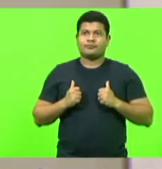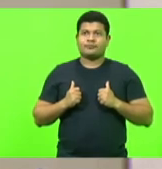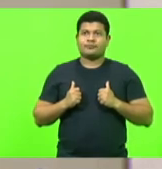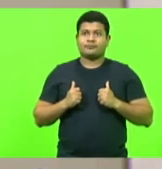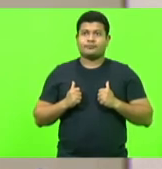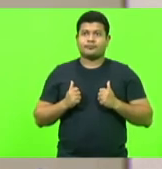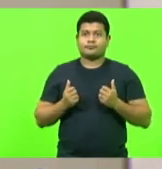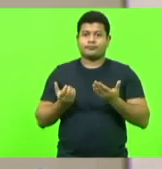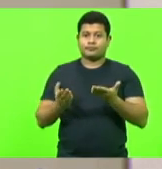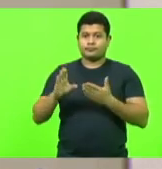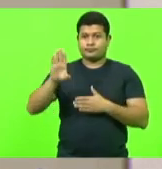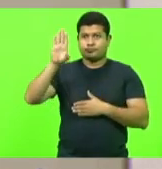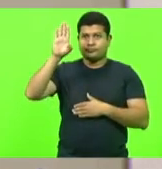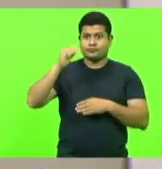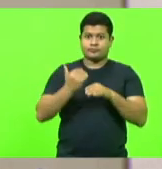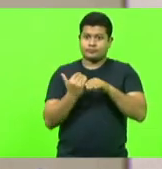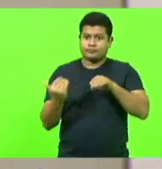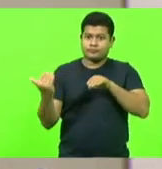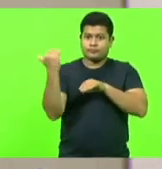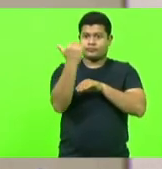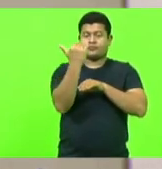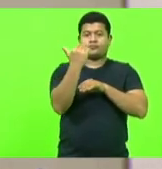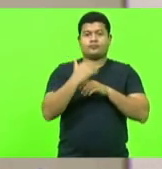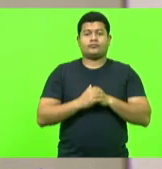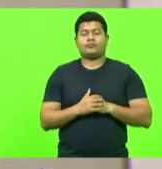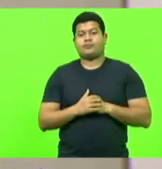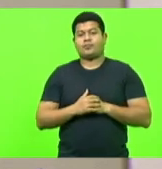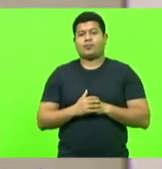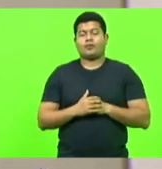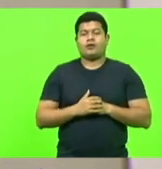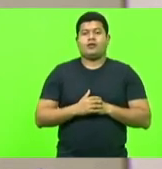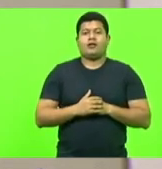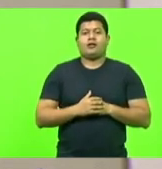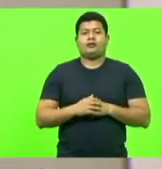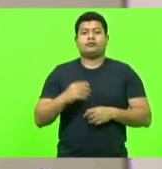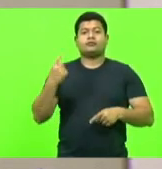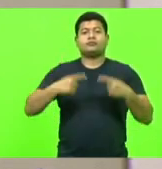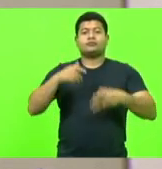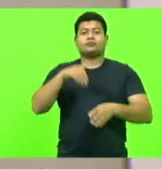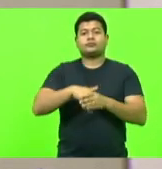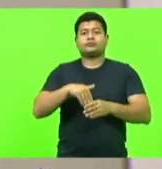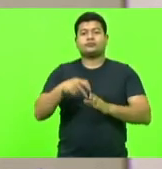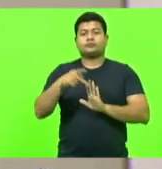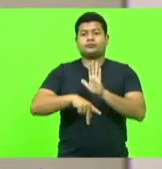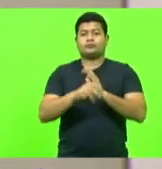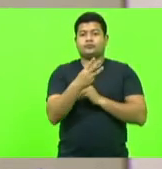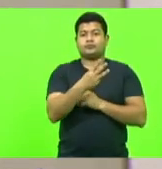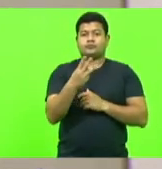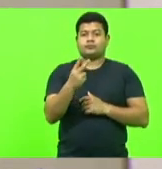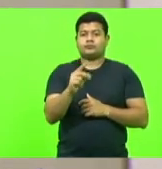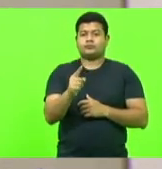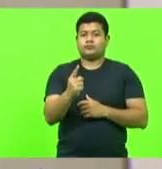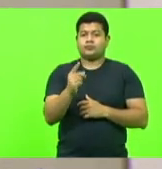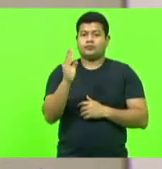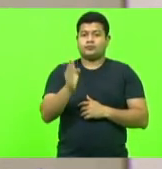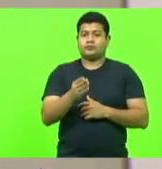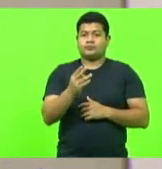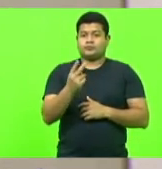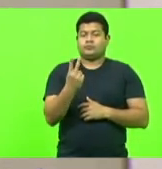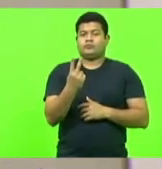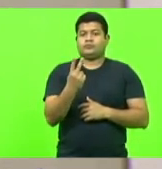Bruno, aprovado por maioria. Discussão e votação em turno único do projeto de lei 331.6/2020, autor deputado Ivan